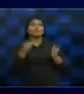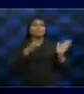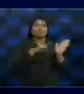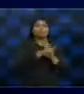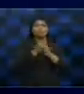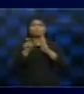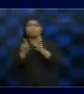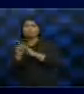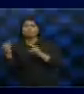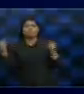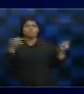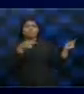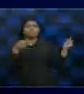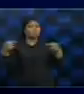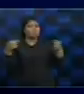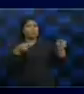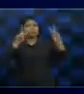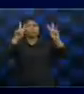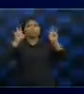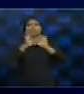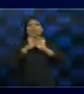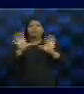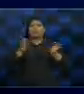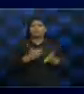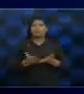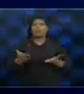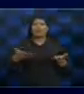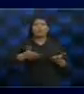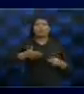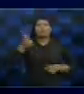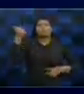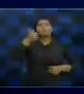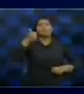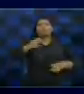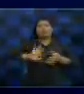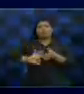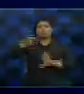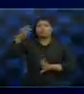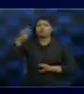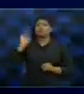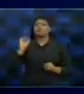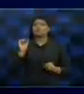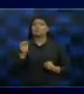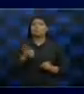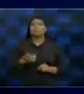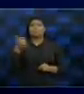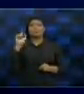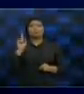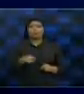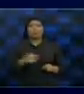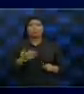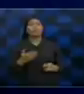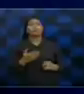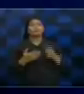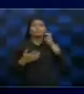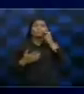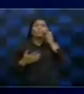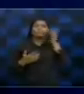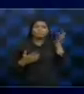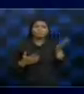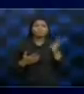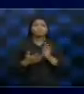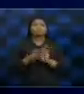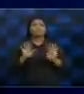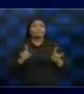os candidatos com um tema livre e por ordem prévia de sorteio, quem começa perguntando é o candidato Marcelo Ramos.